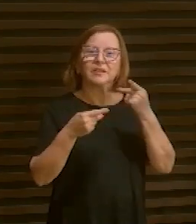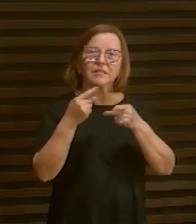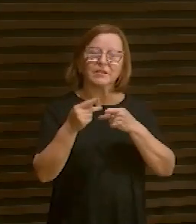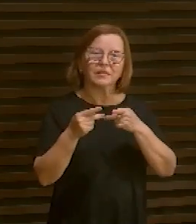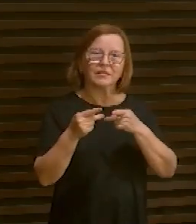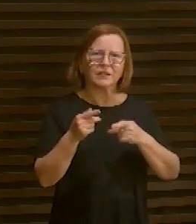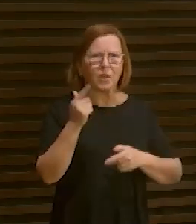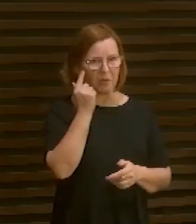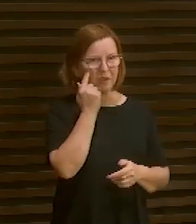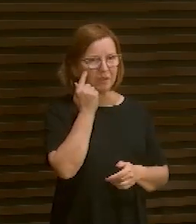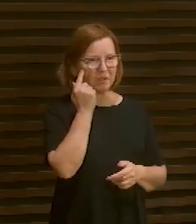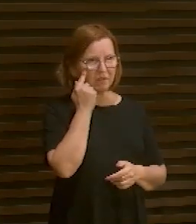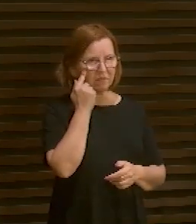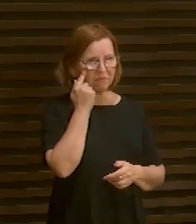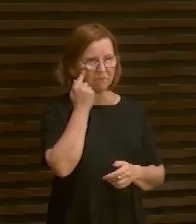é o Glênio